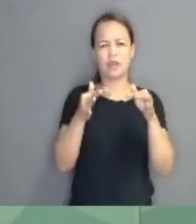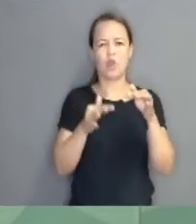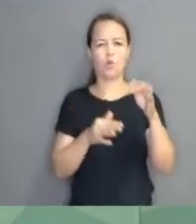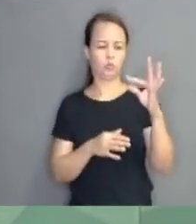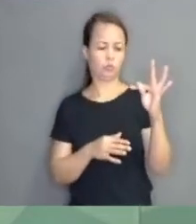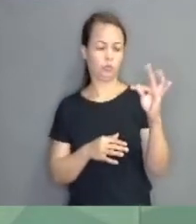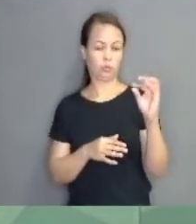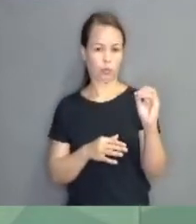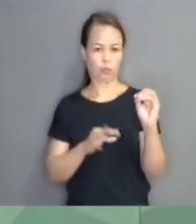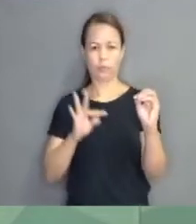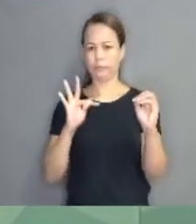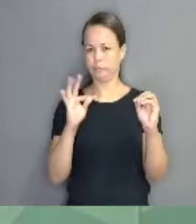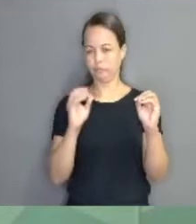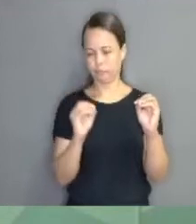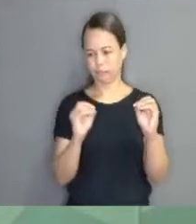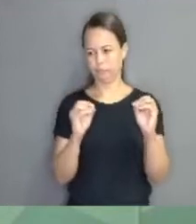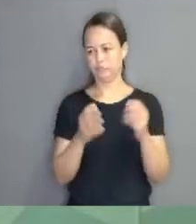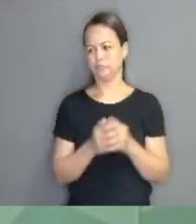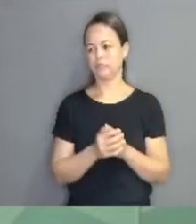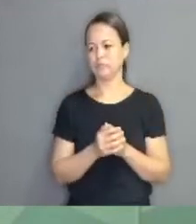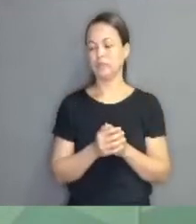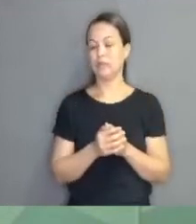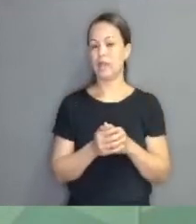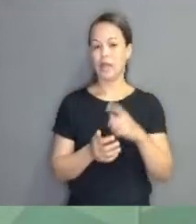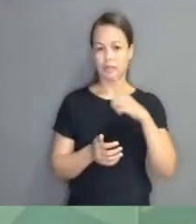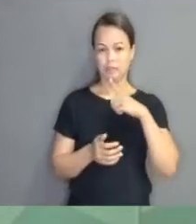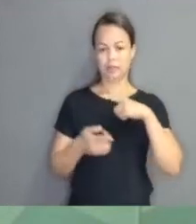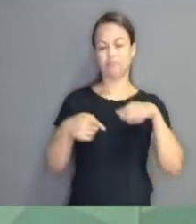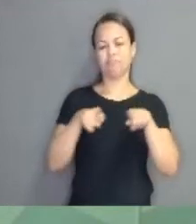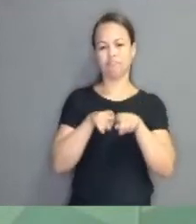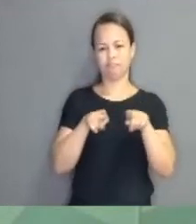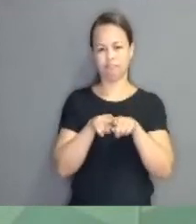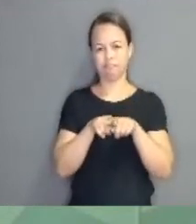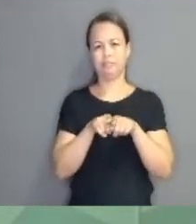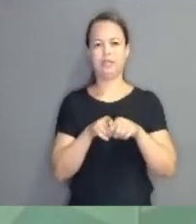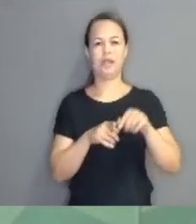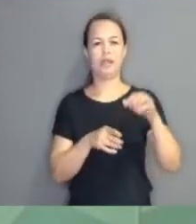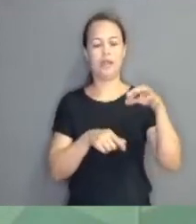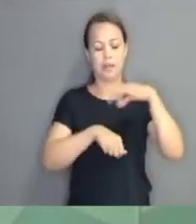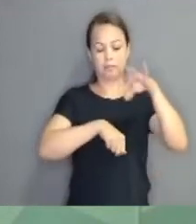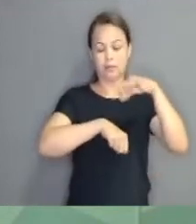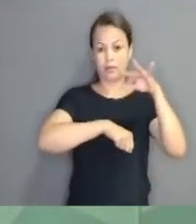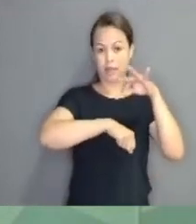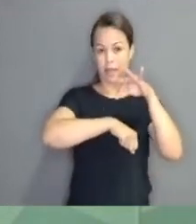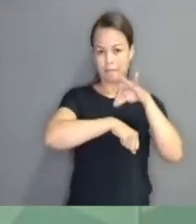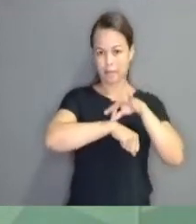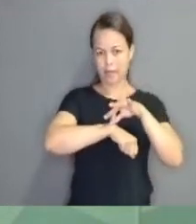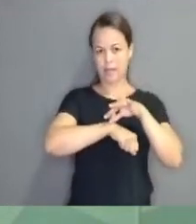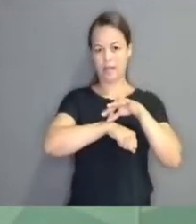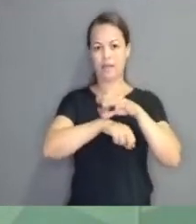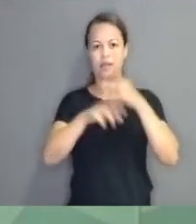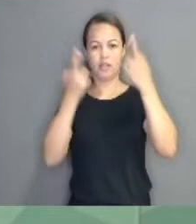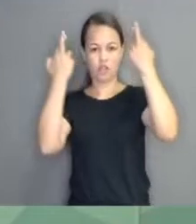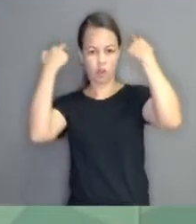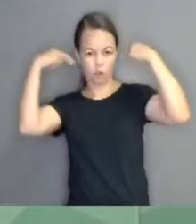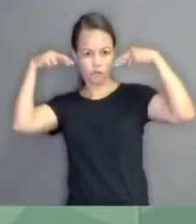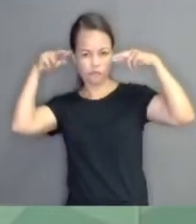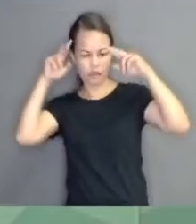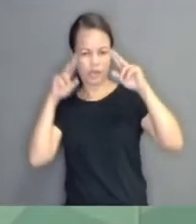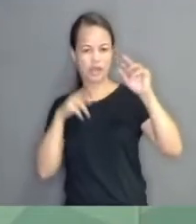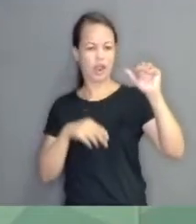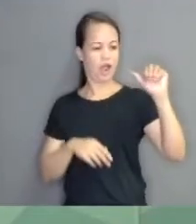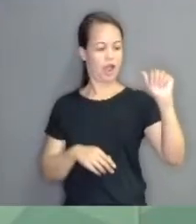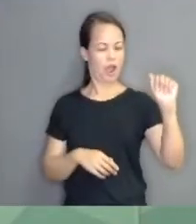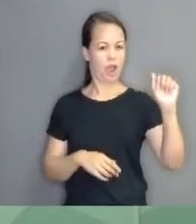igual aqui nós temos Abelha e Aqui nós temos ovelha